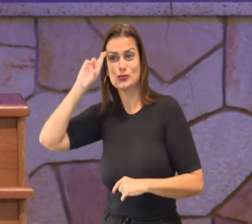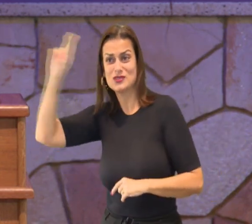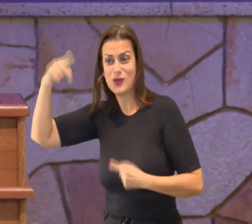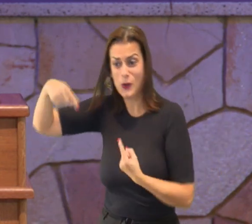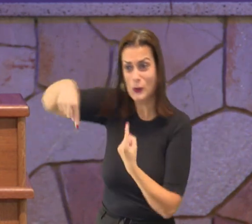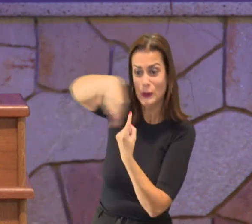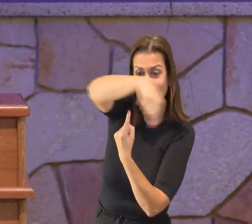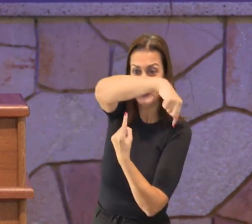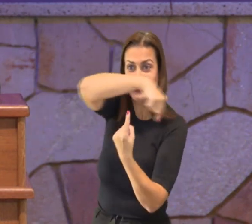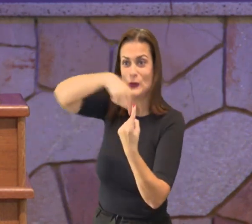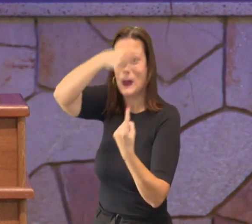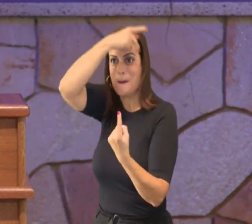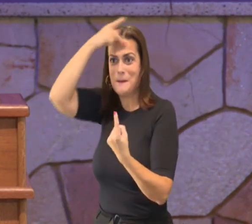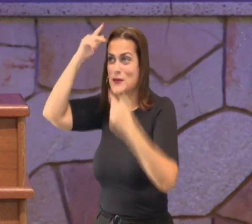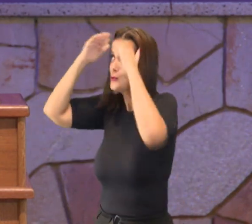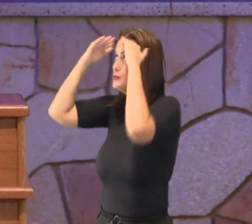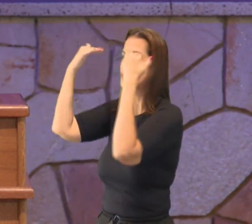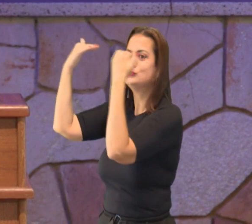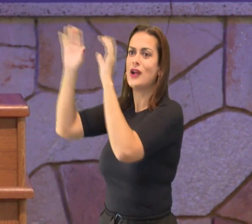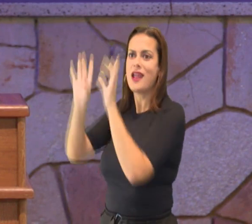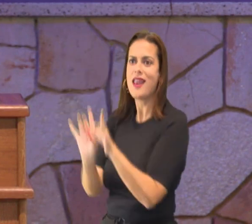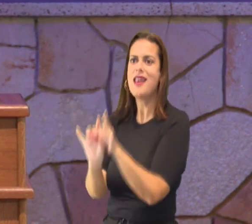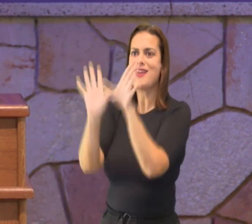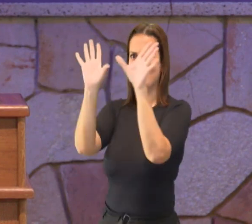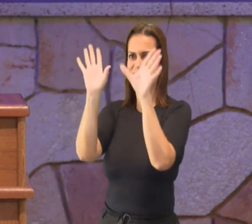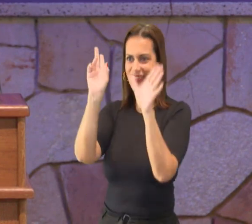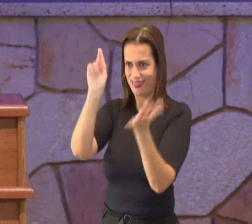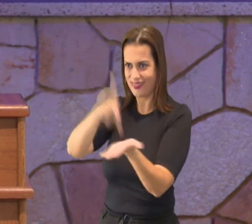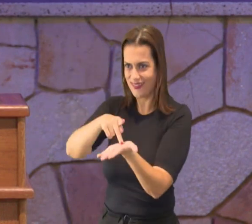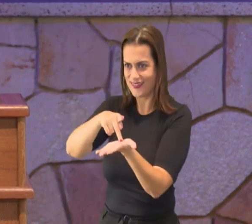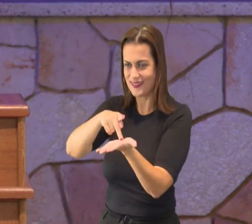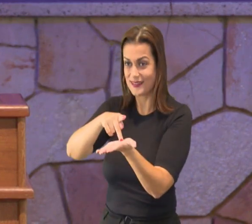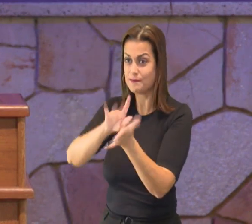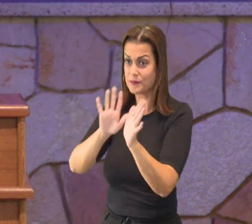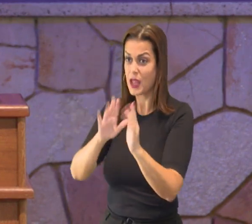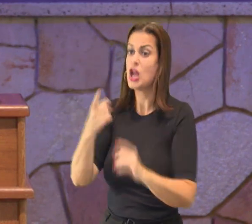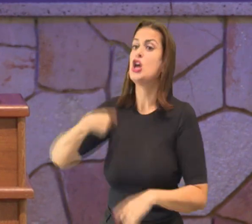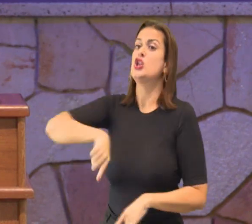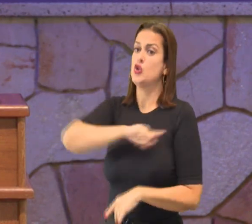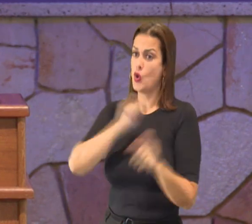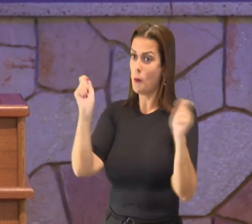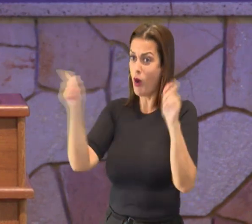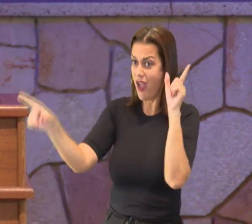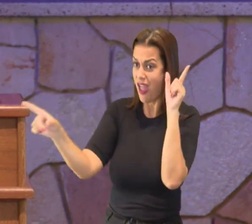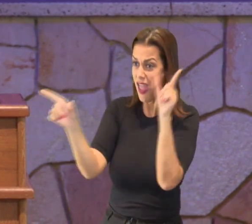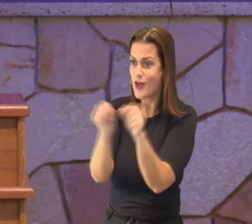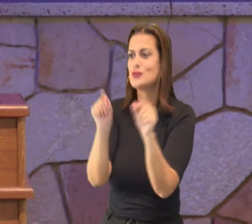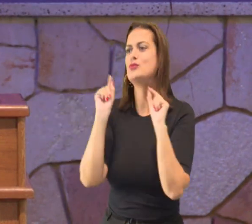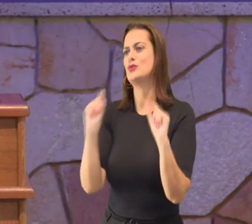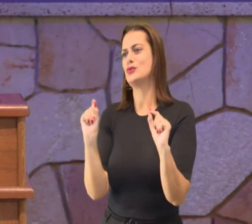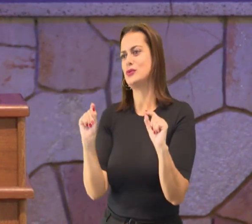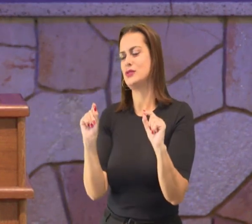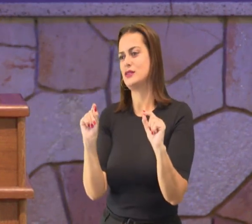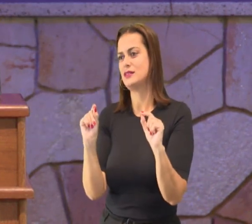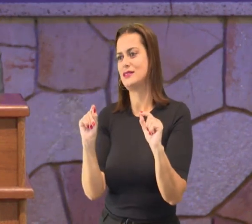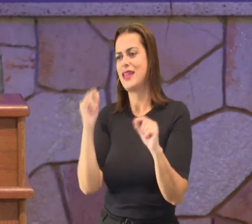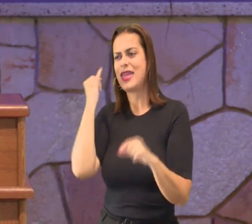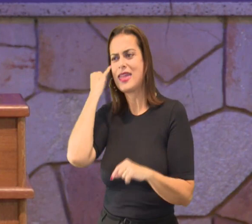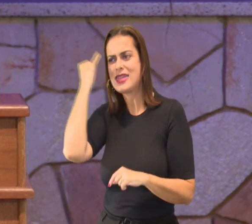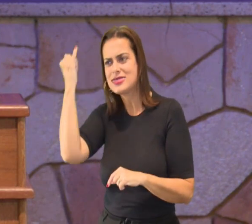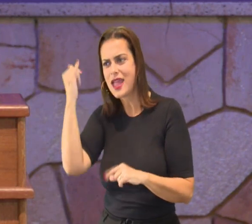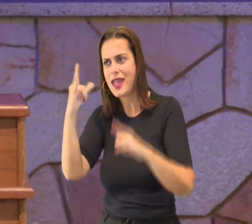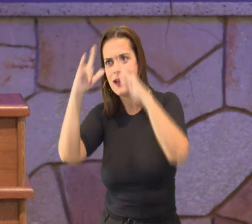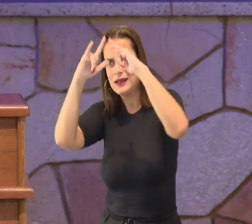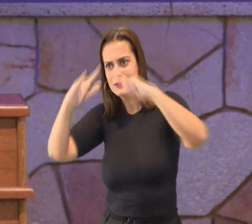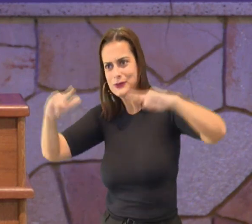ao redor daqueles que o temem e o livra. Poderíamos resumir a ideia da